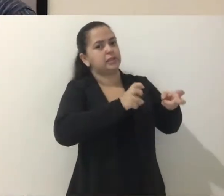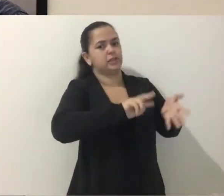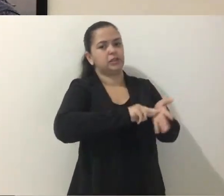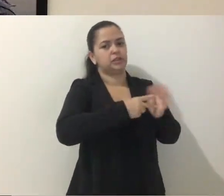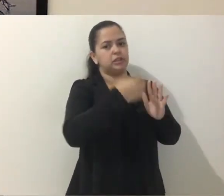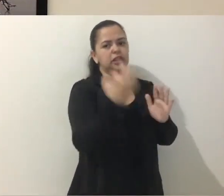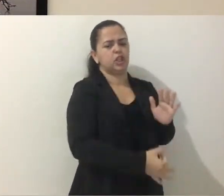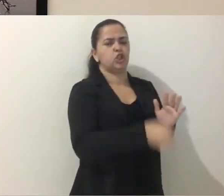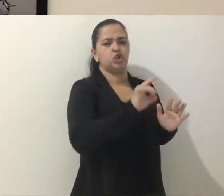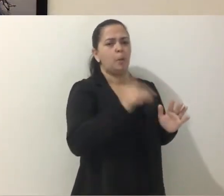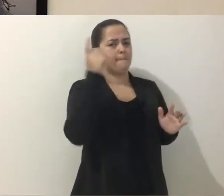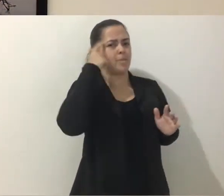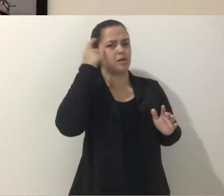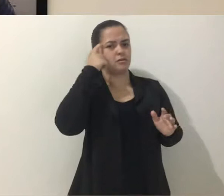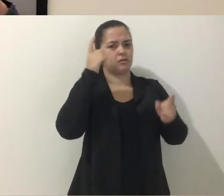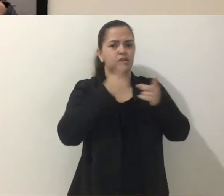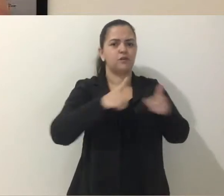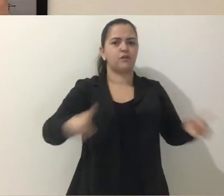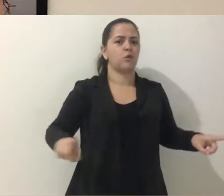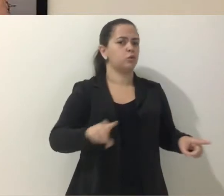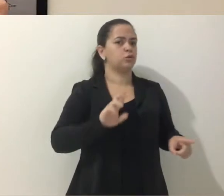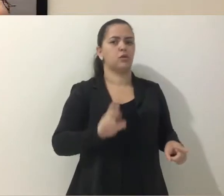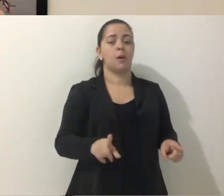pensassem apenas no divórcio, mas primeiro tivessem uma